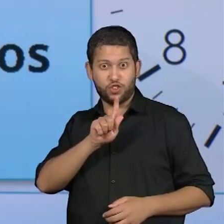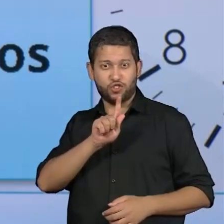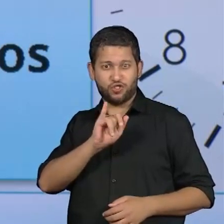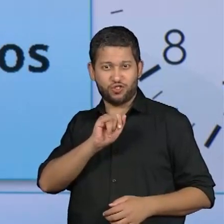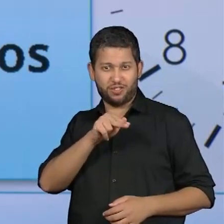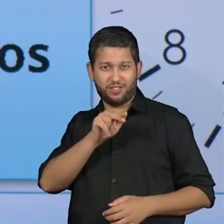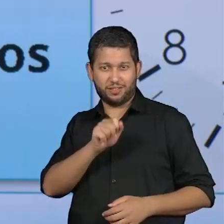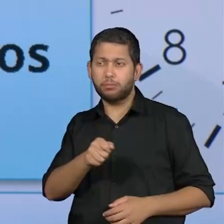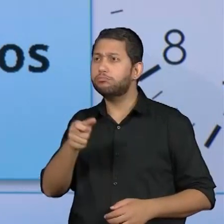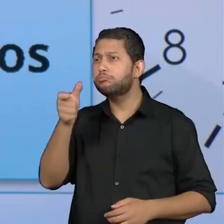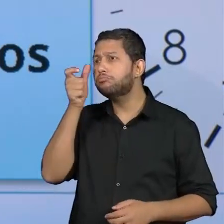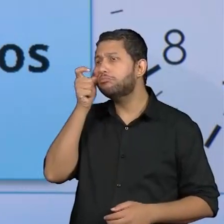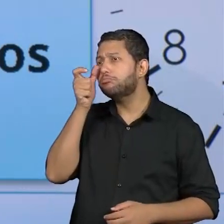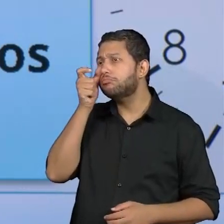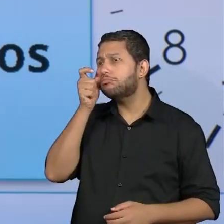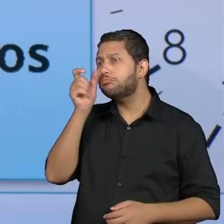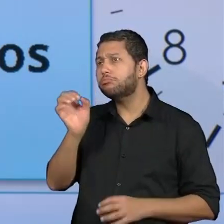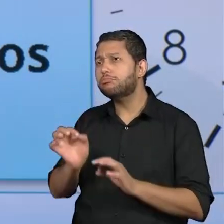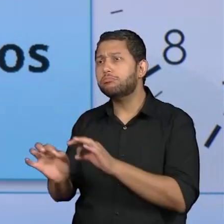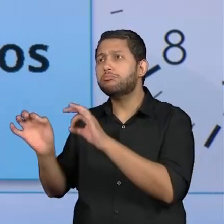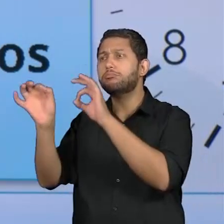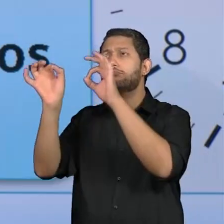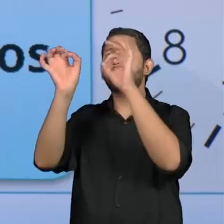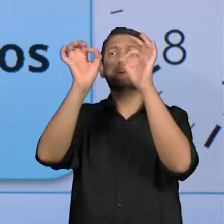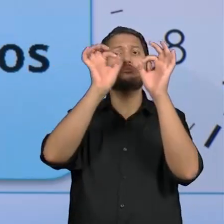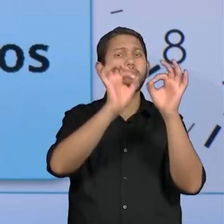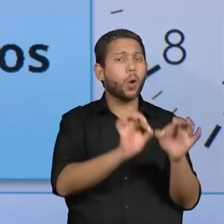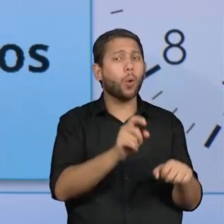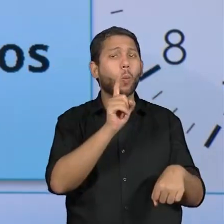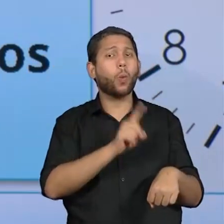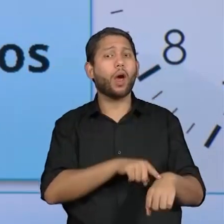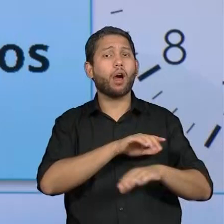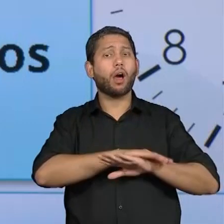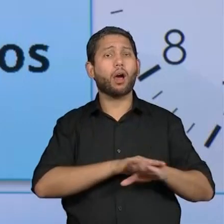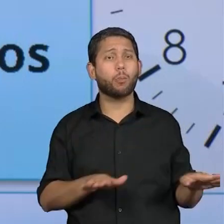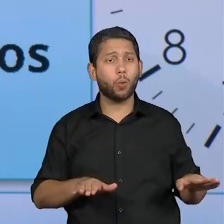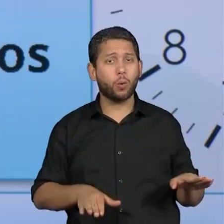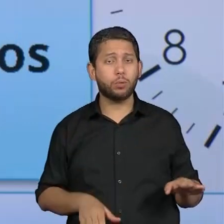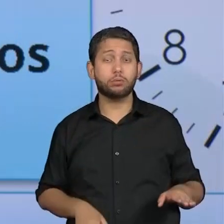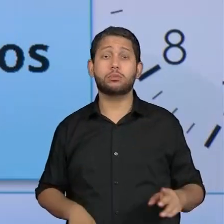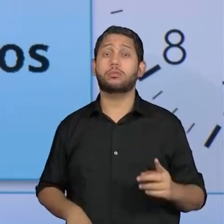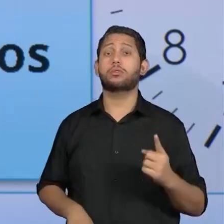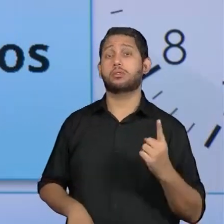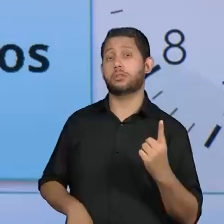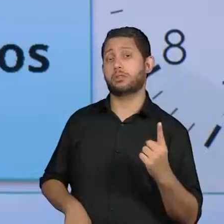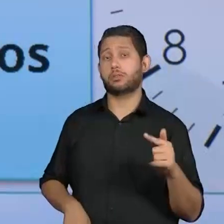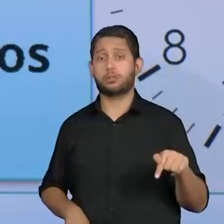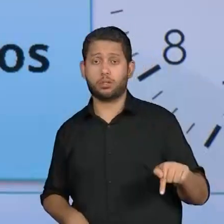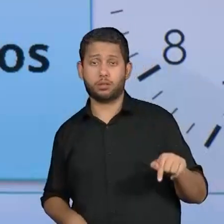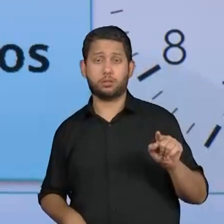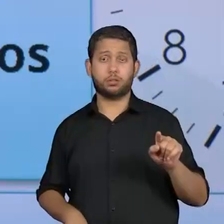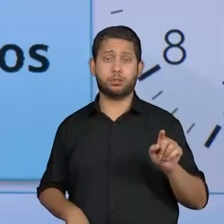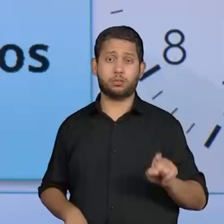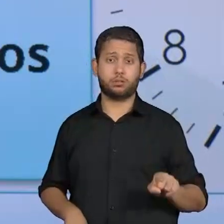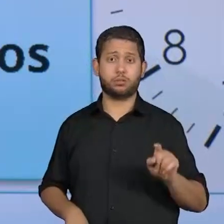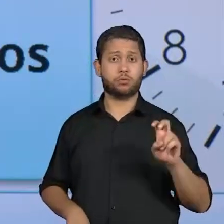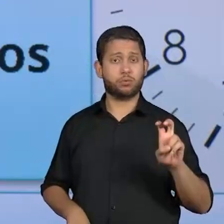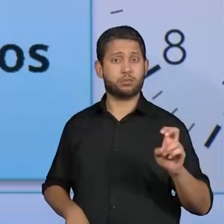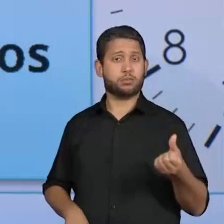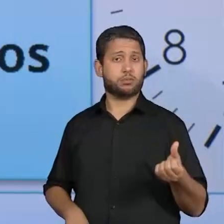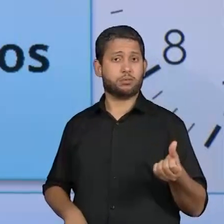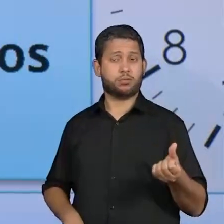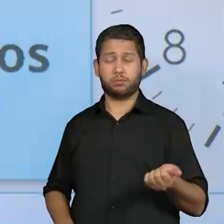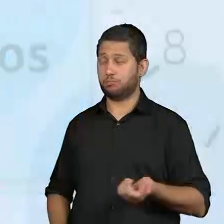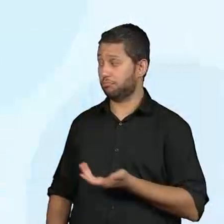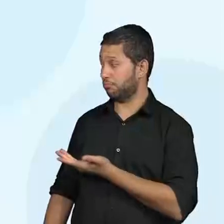minutos, começando às 16 e 20, ela vai terminar às 17 horas e 56 minutos.